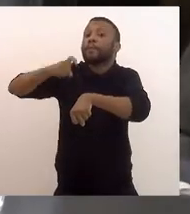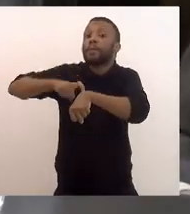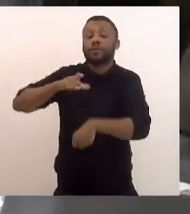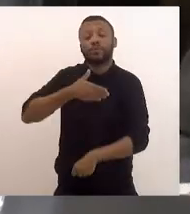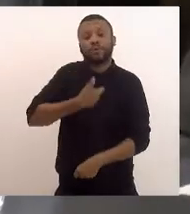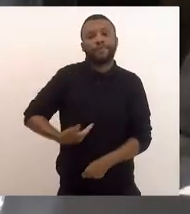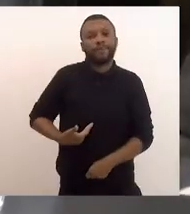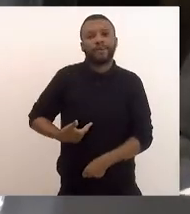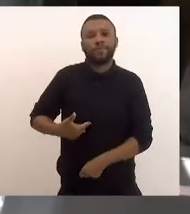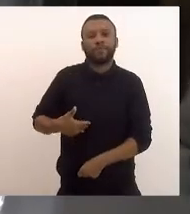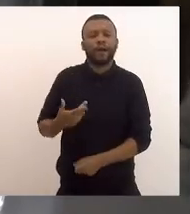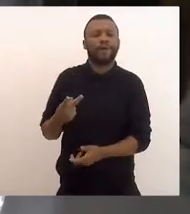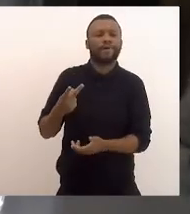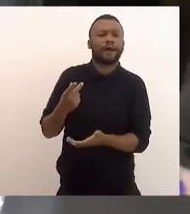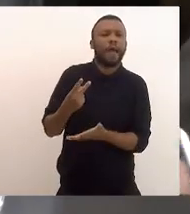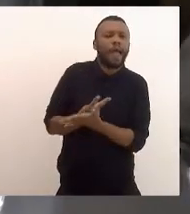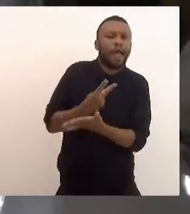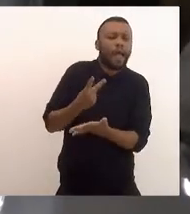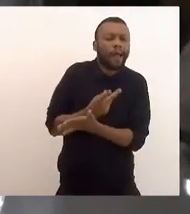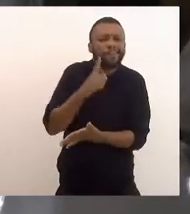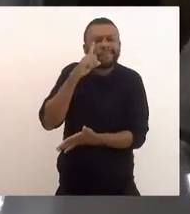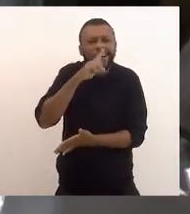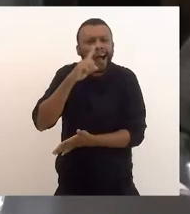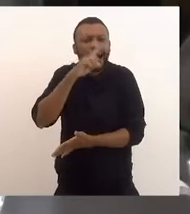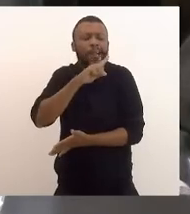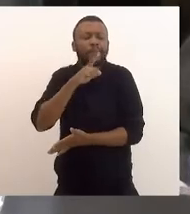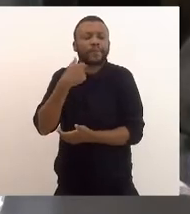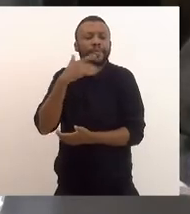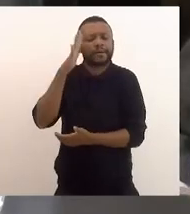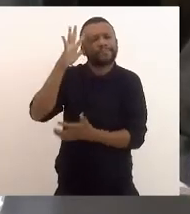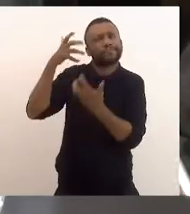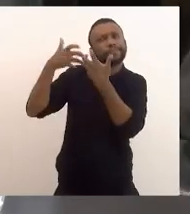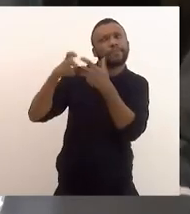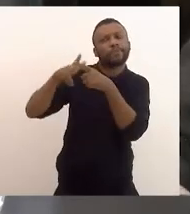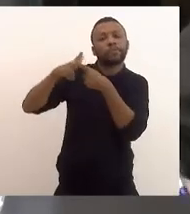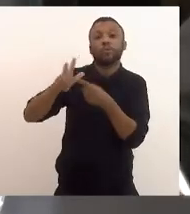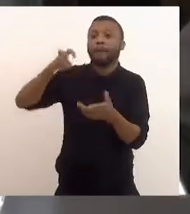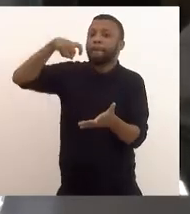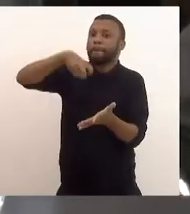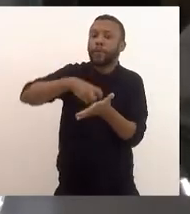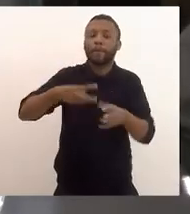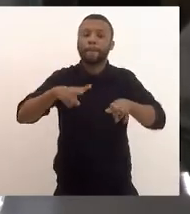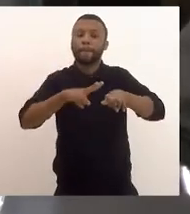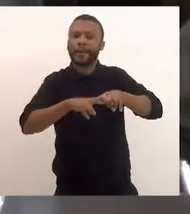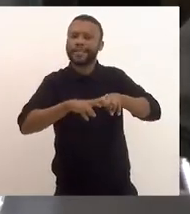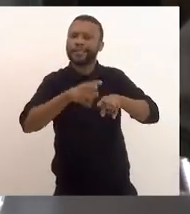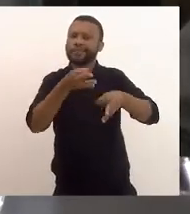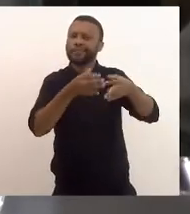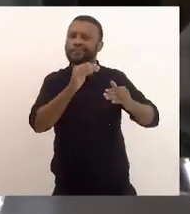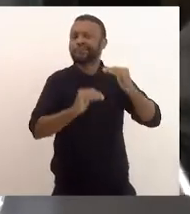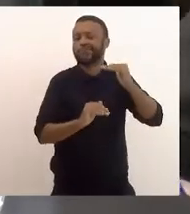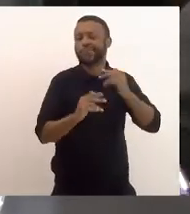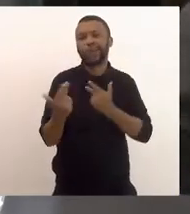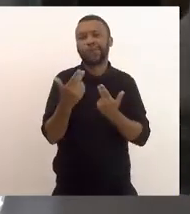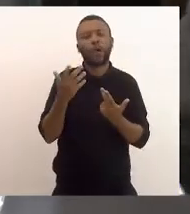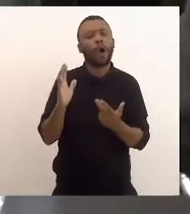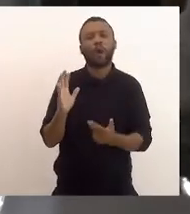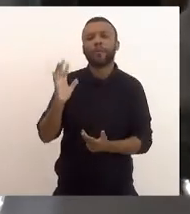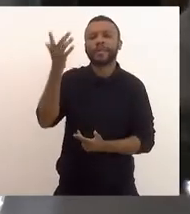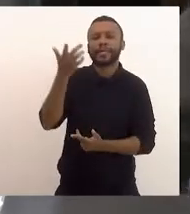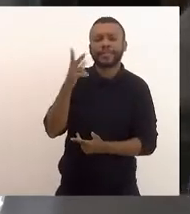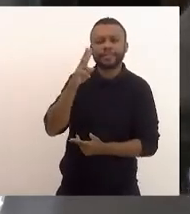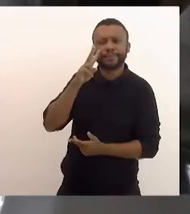o estado precisa reaver a sua e quando o estado pune prende injustamente como os casos de reconhecimento fotográfico